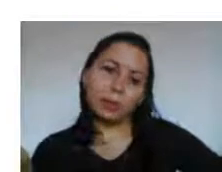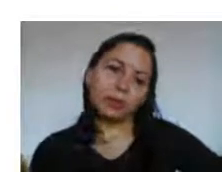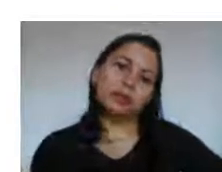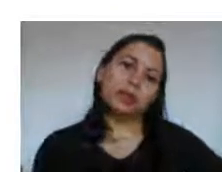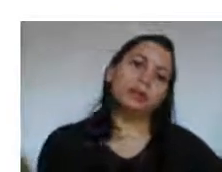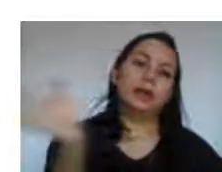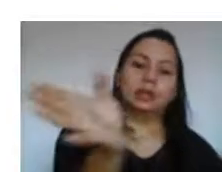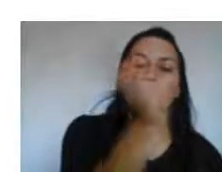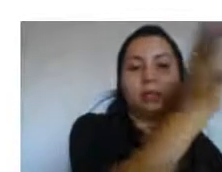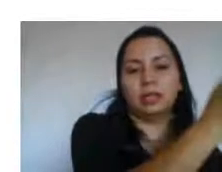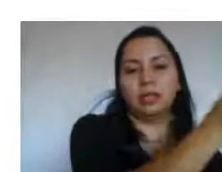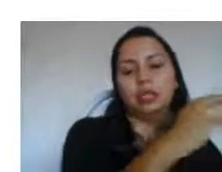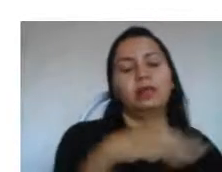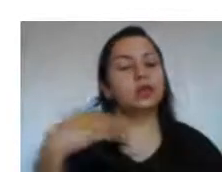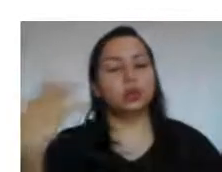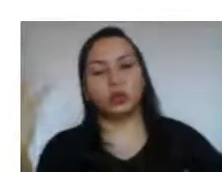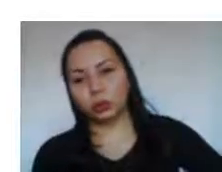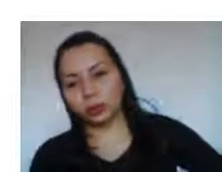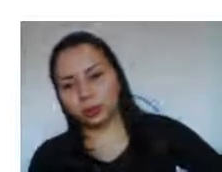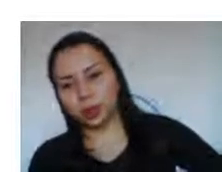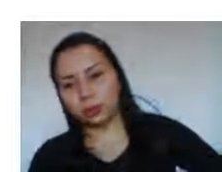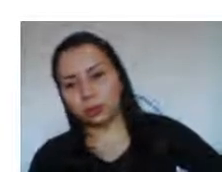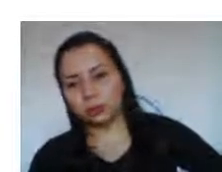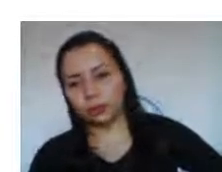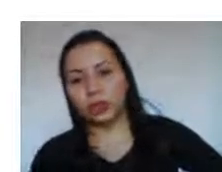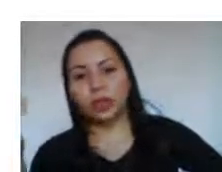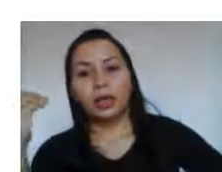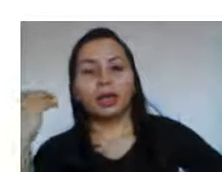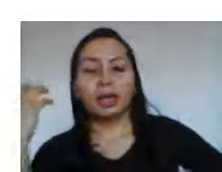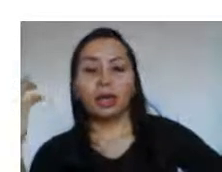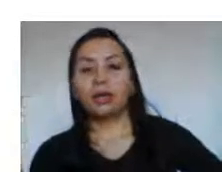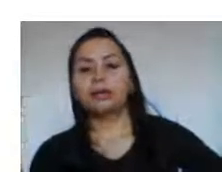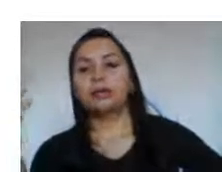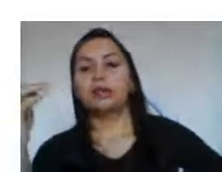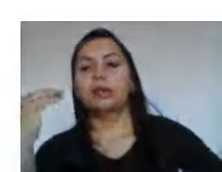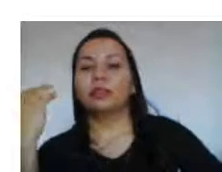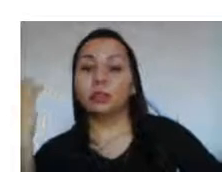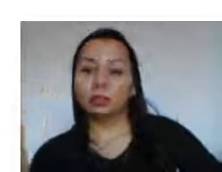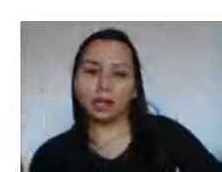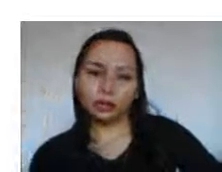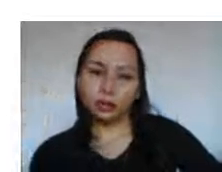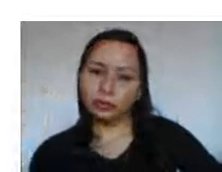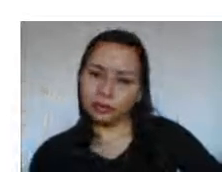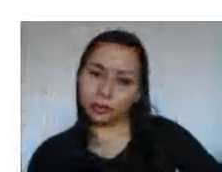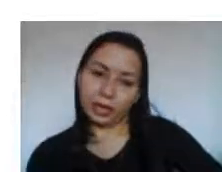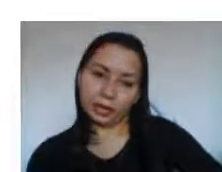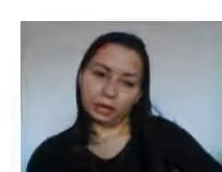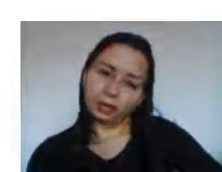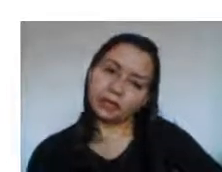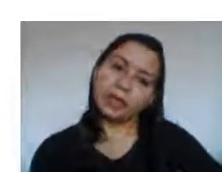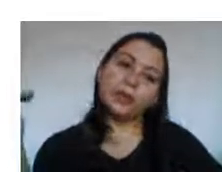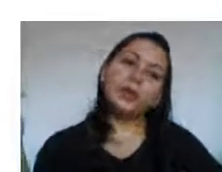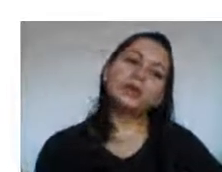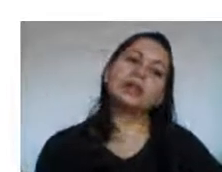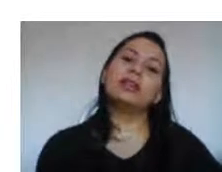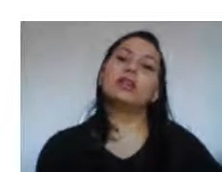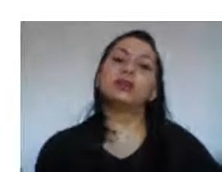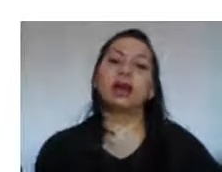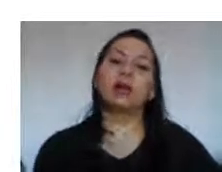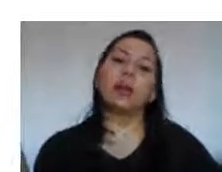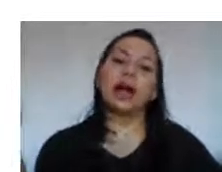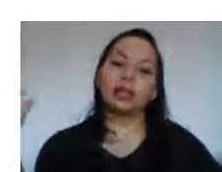espécies que podem ser espécies nativas ou surgir outras espécies e voltar de novo a ser o que era antes. Se ele